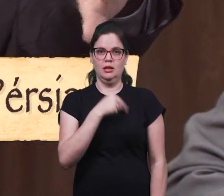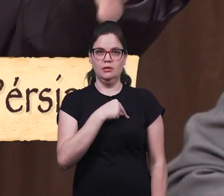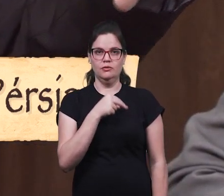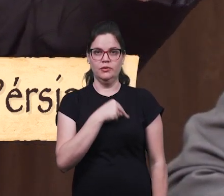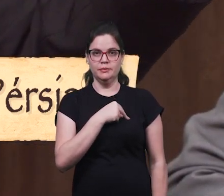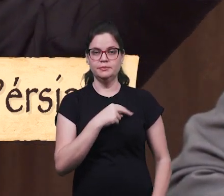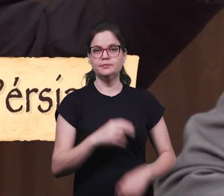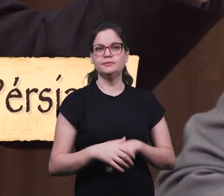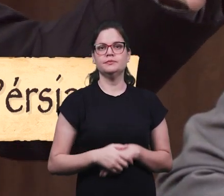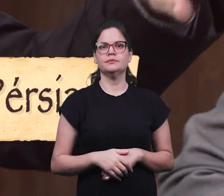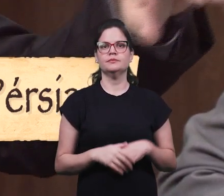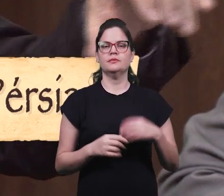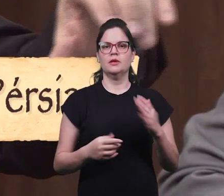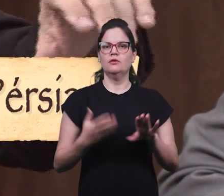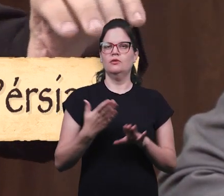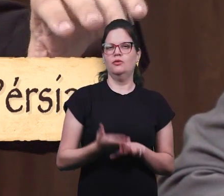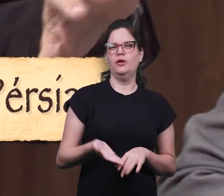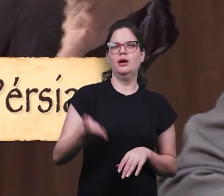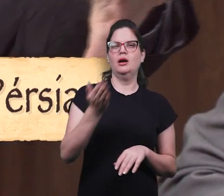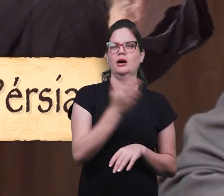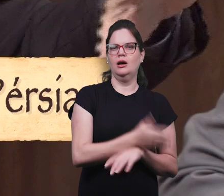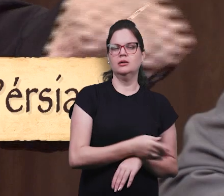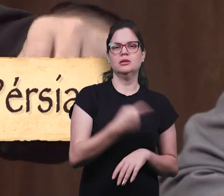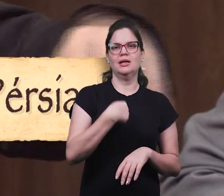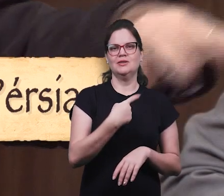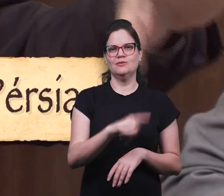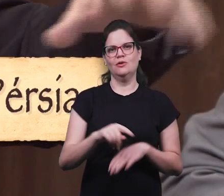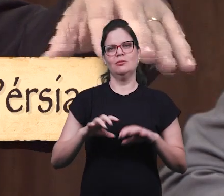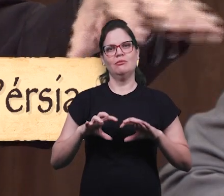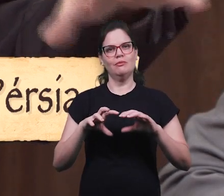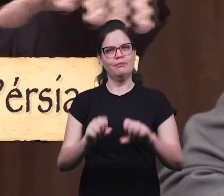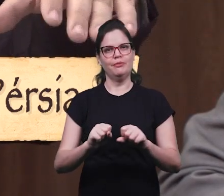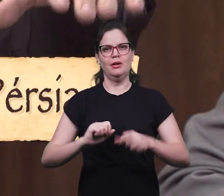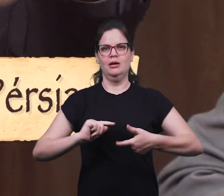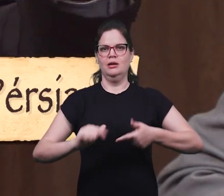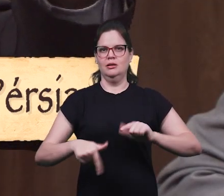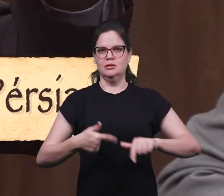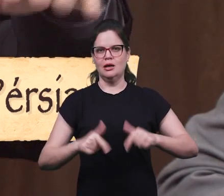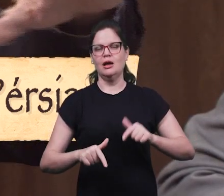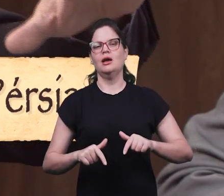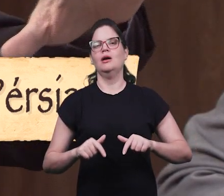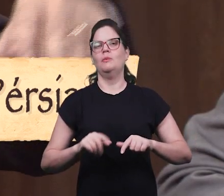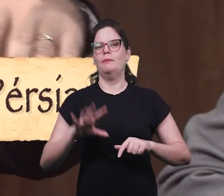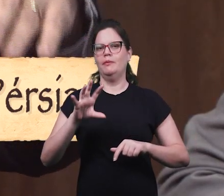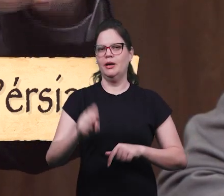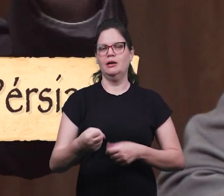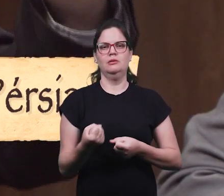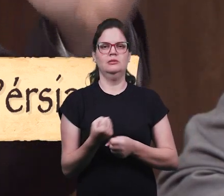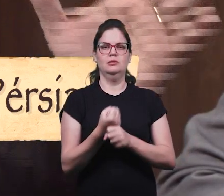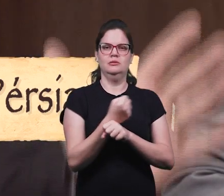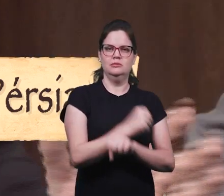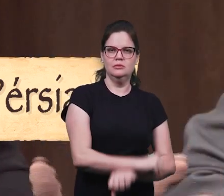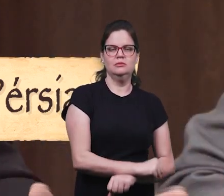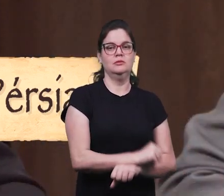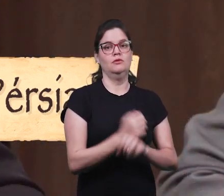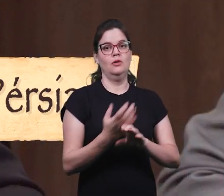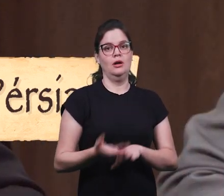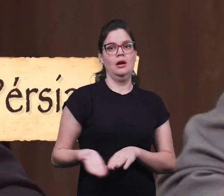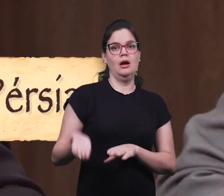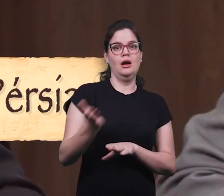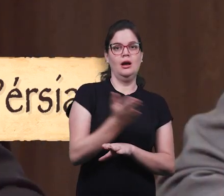Eles entraram em Israel, levaram cativo o pessoal do norte de Israel. Foi